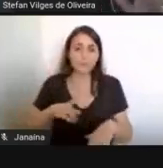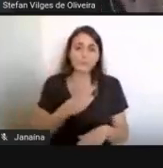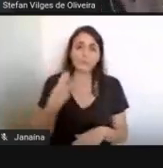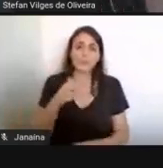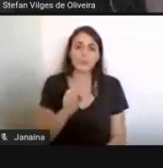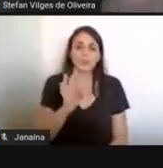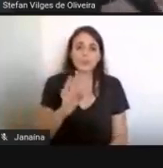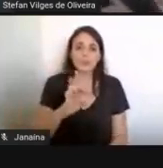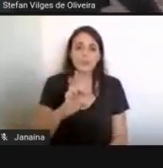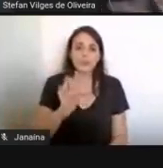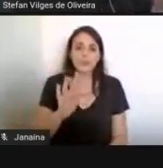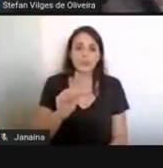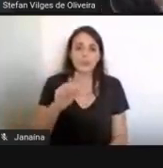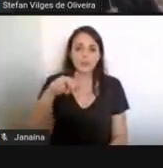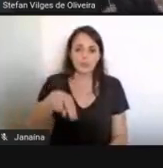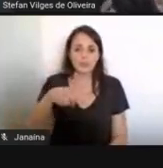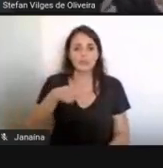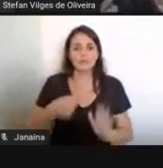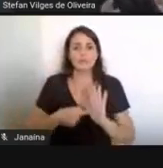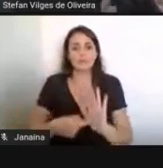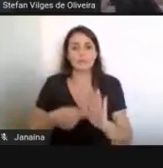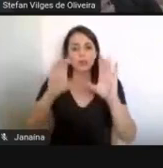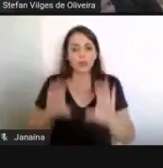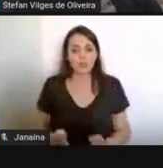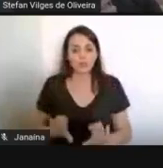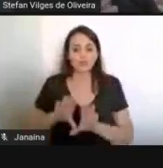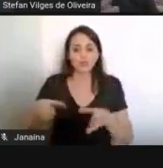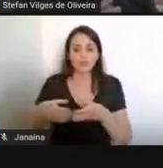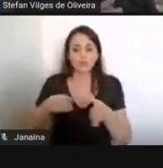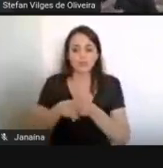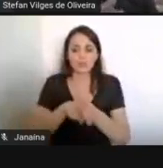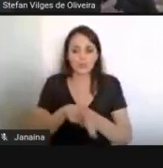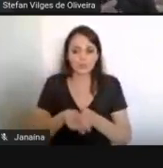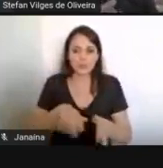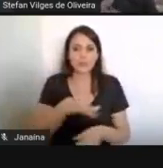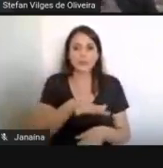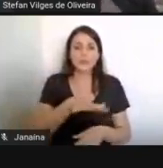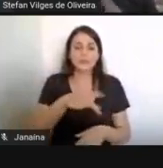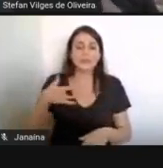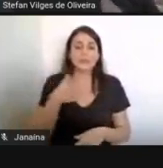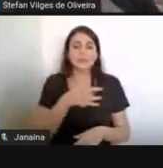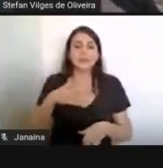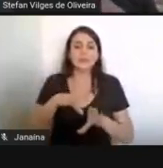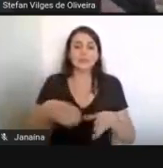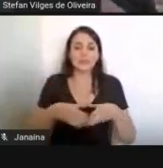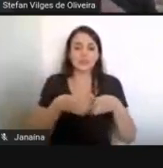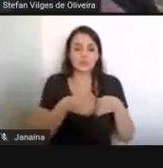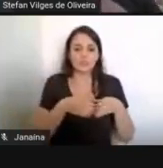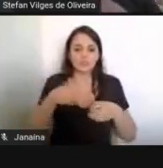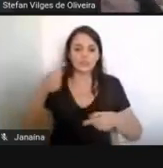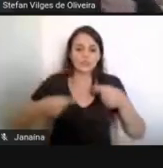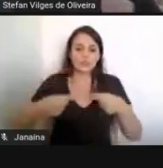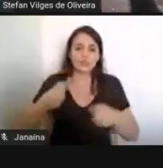Stefan, como foi apresentado, eu coordeno um grupo de pesquisa dentro do Departamento de Saúde Coletiva que discute